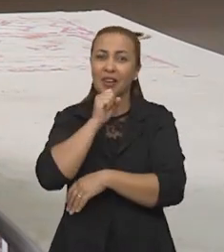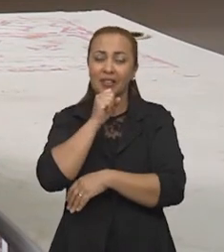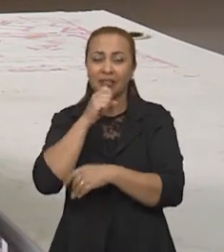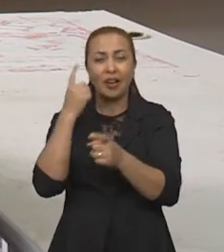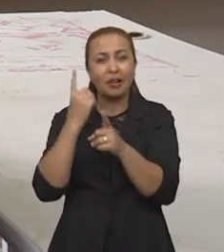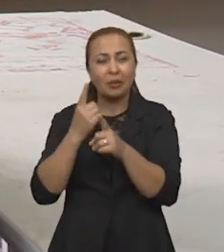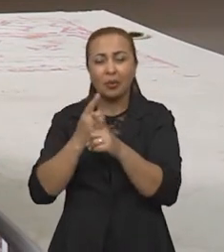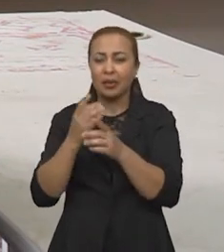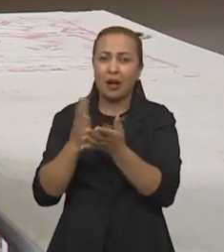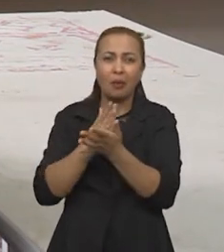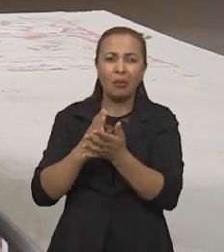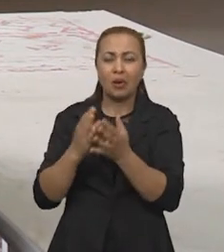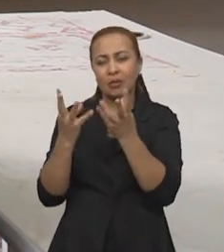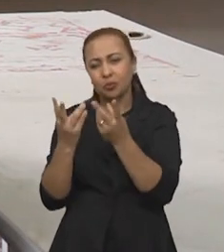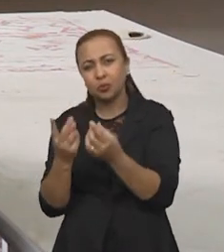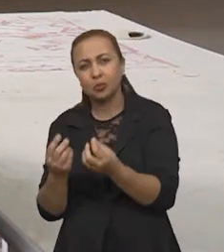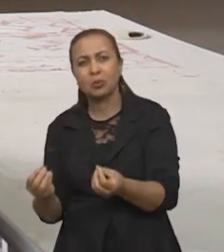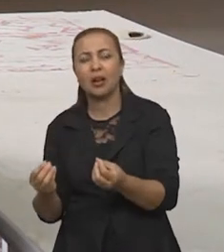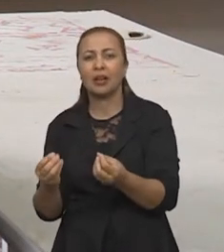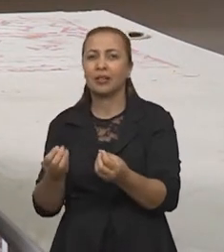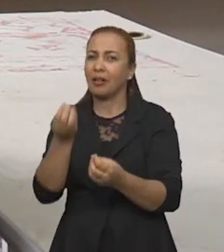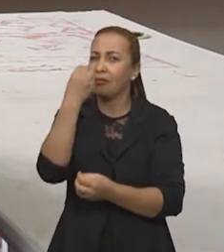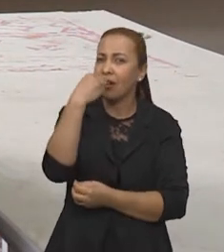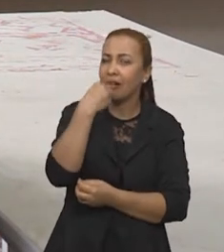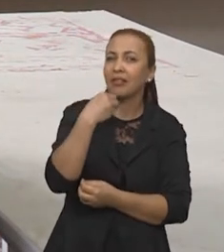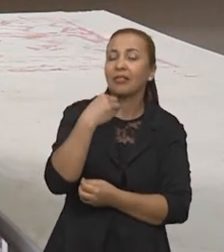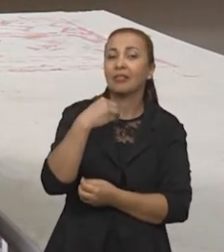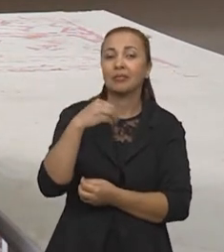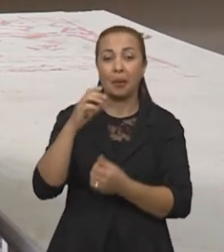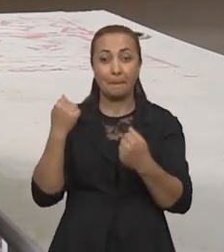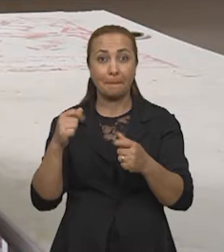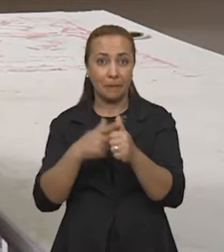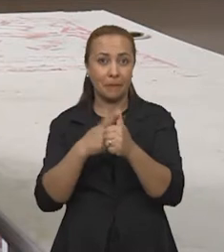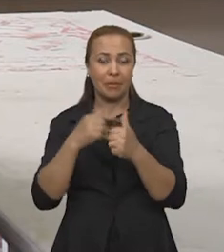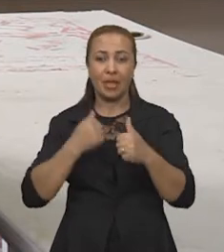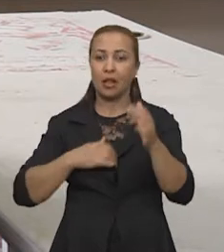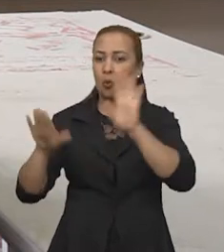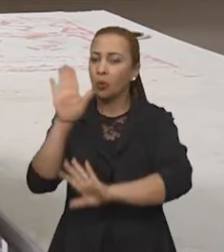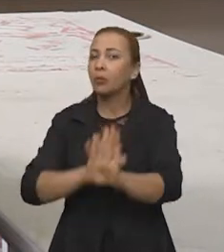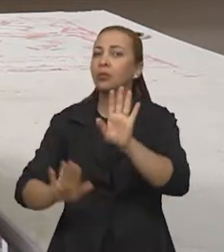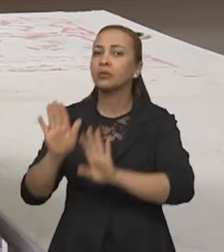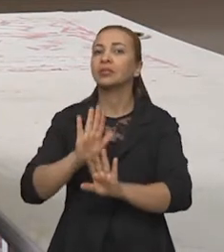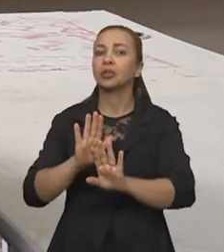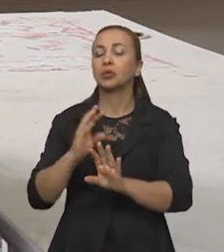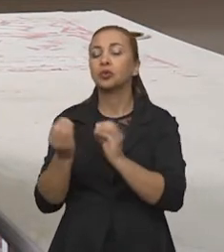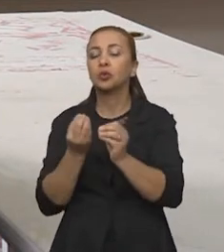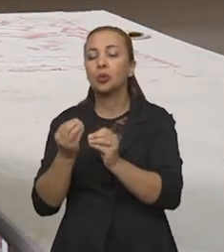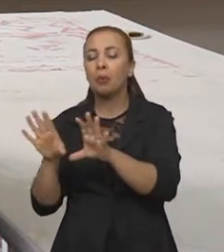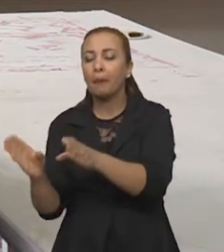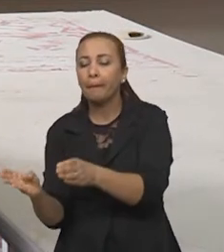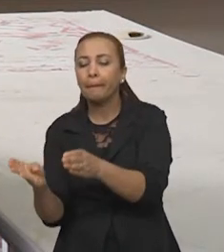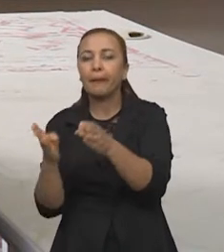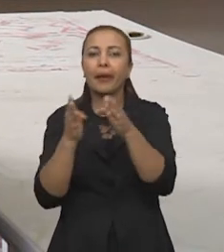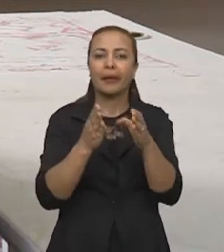encontram em certa parte fragmentadas, frágeis, devido à ação do tempo. Então, a primeira coisa que a gente tem com elas é o cuidado no